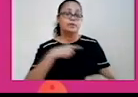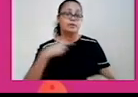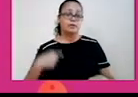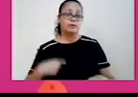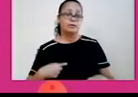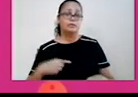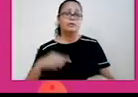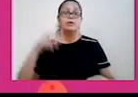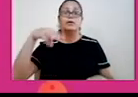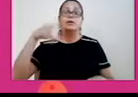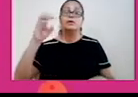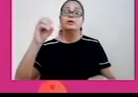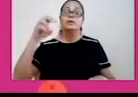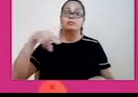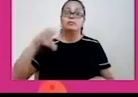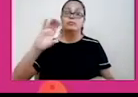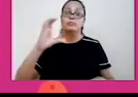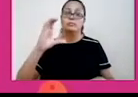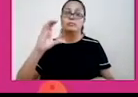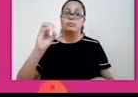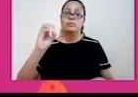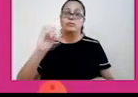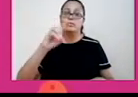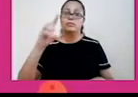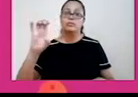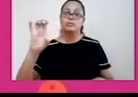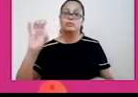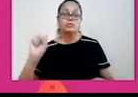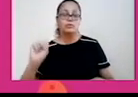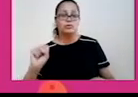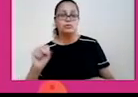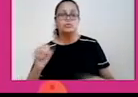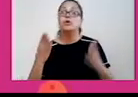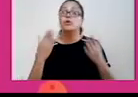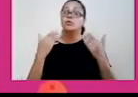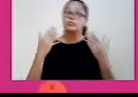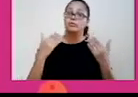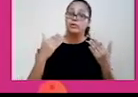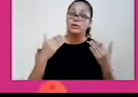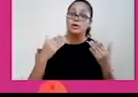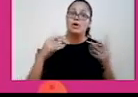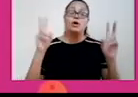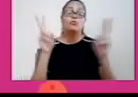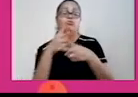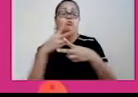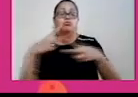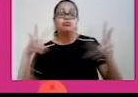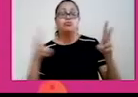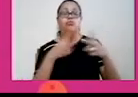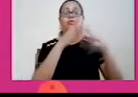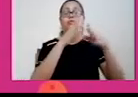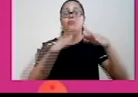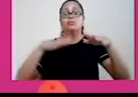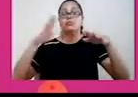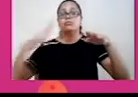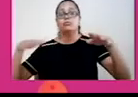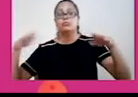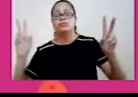está inserida, que são as monções. Então, durante o verão do hemisfério norte, os ventos sopram dos oceanos